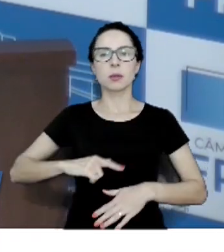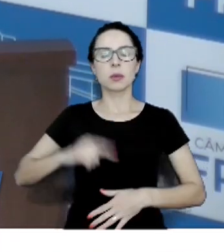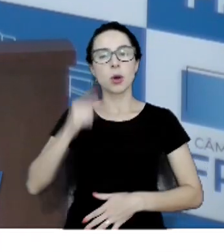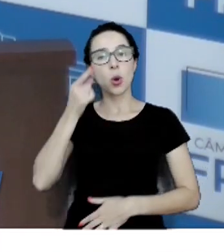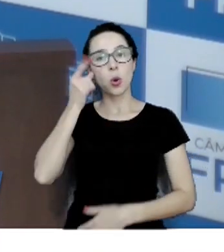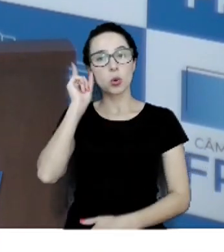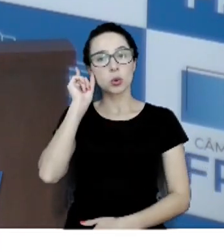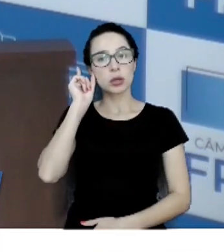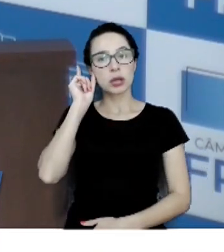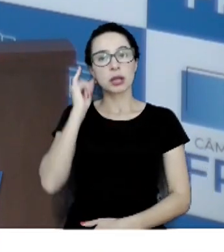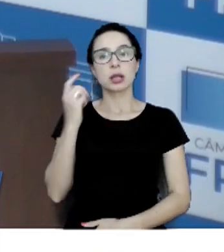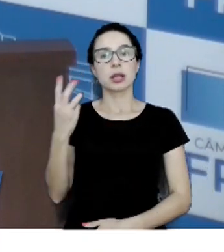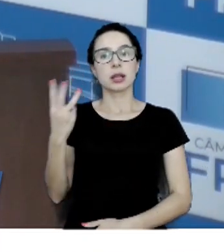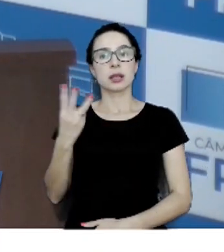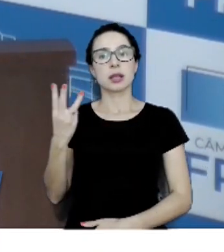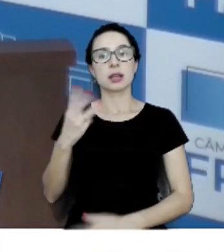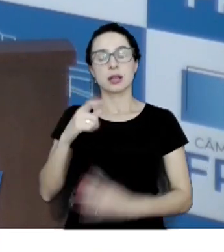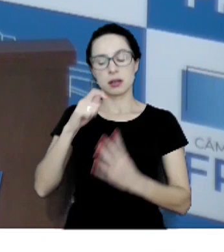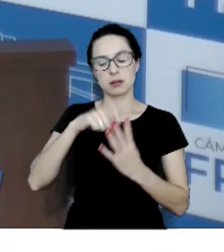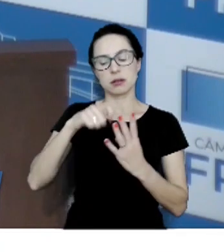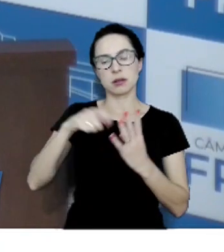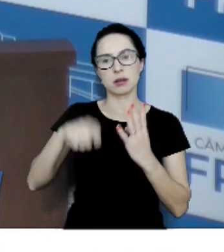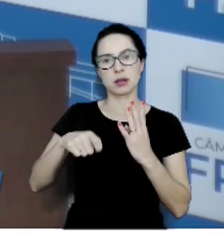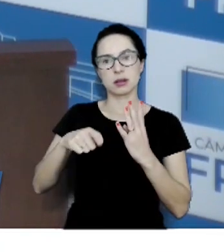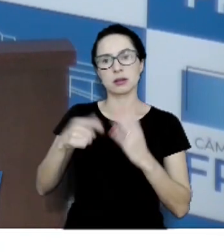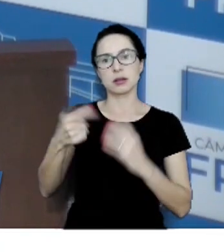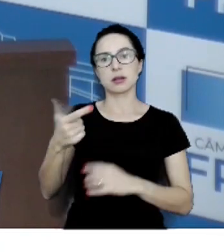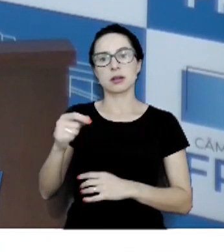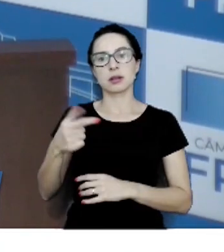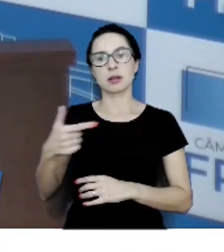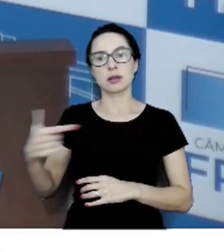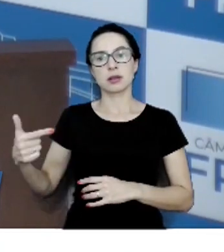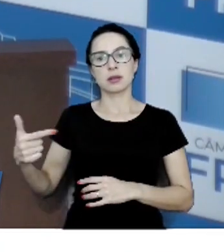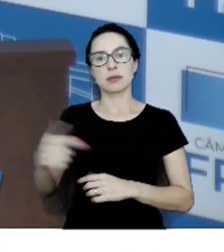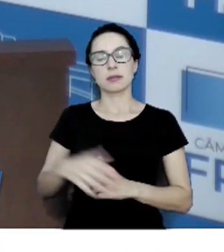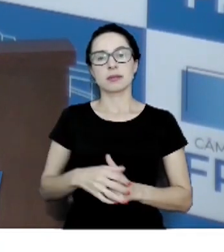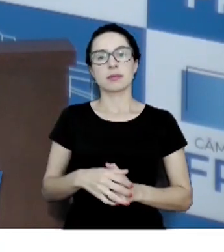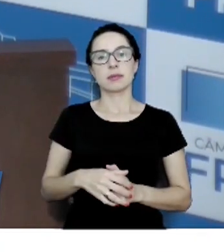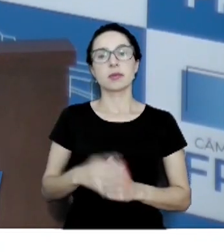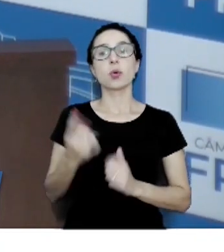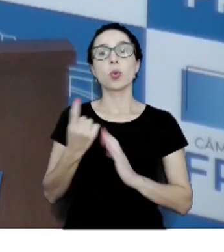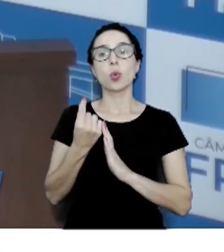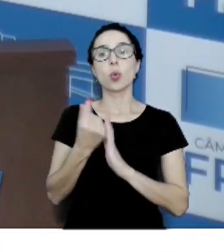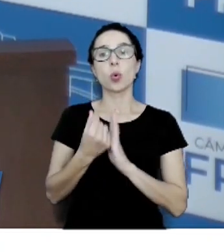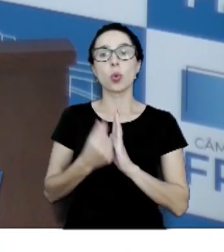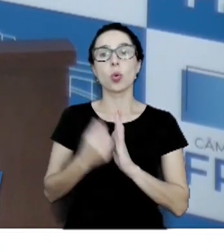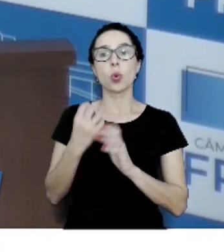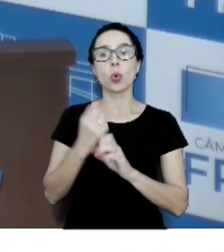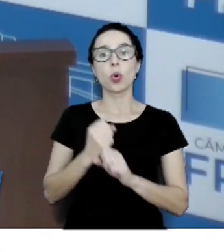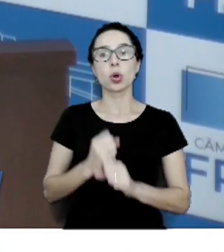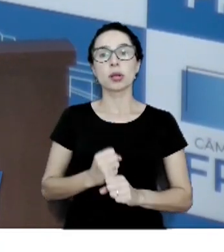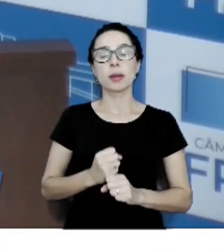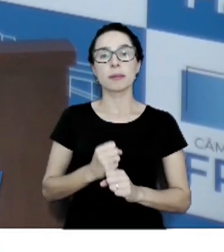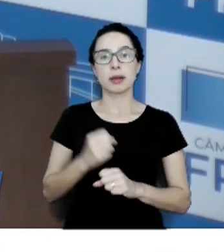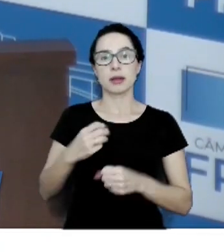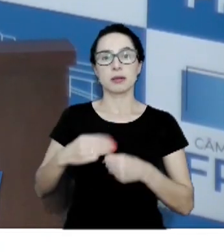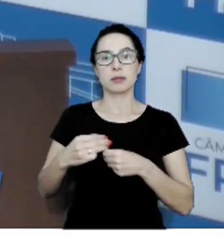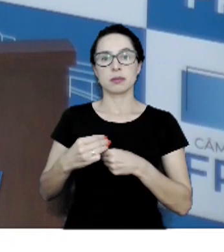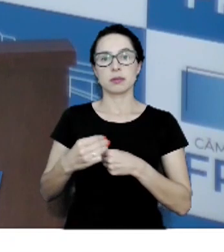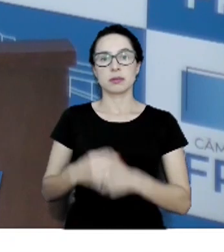do terceiro quadrimestre de 2022, do orçamento municipal.